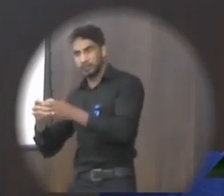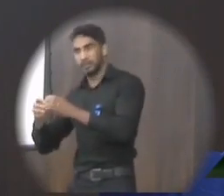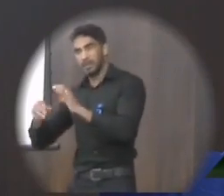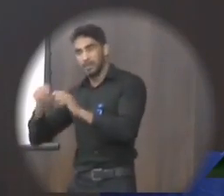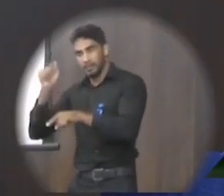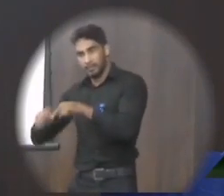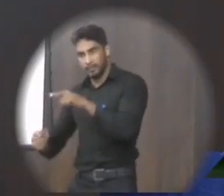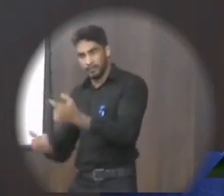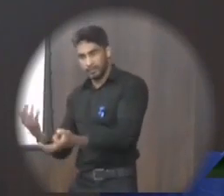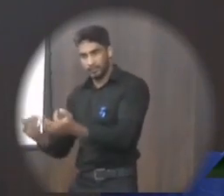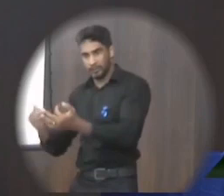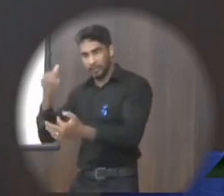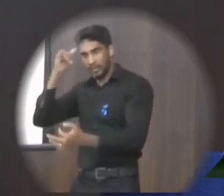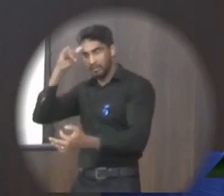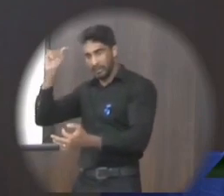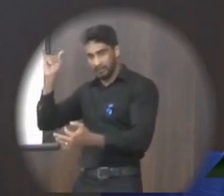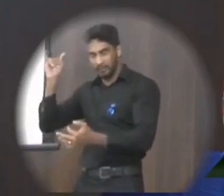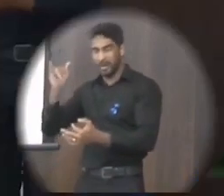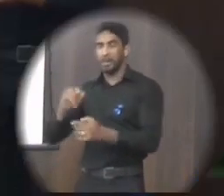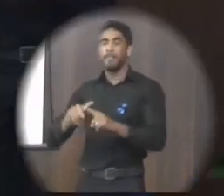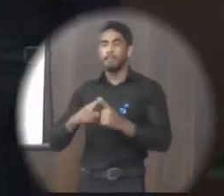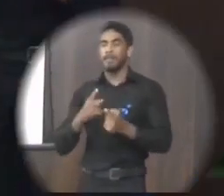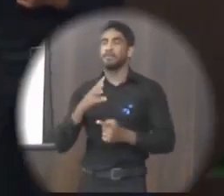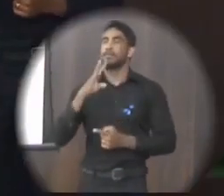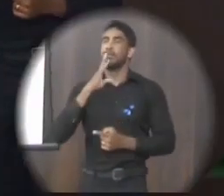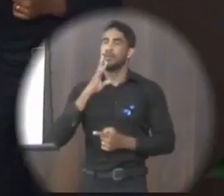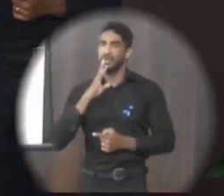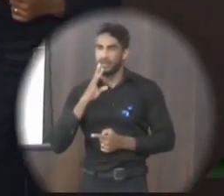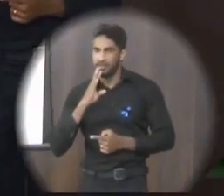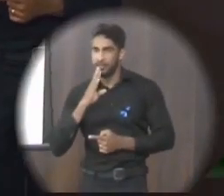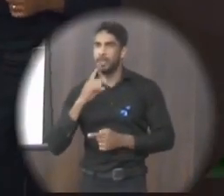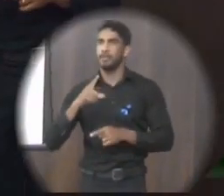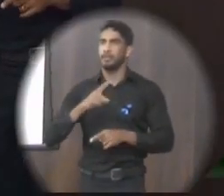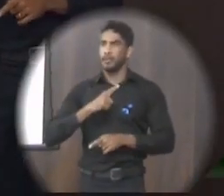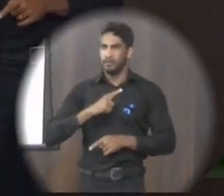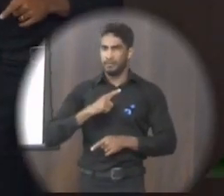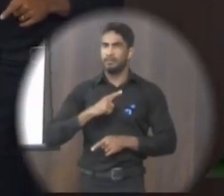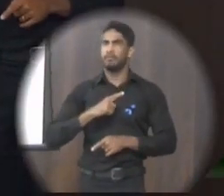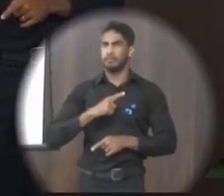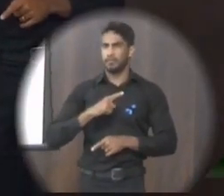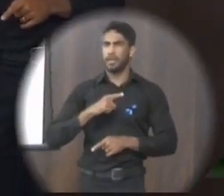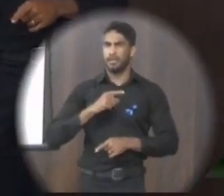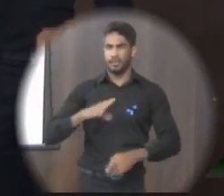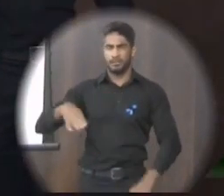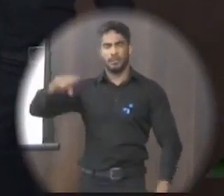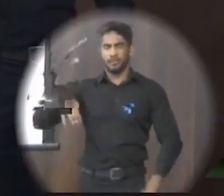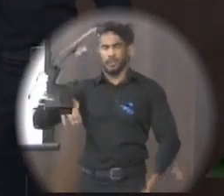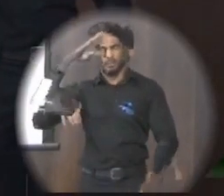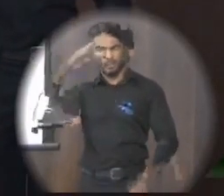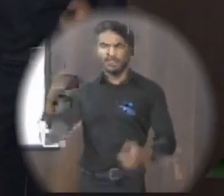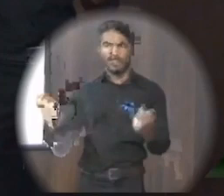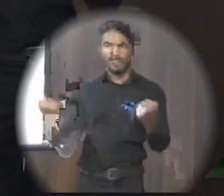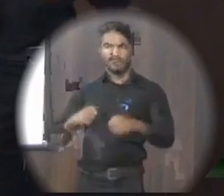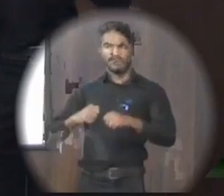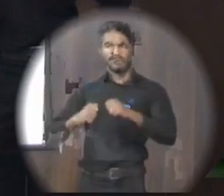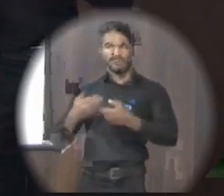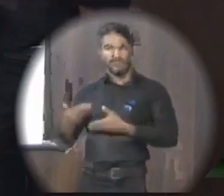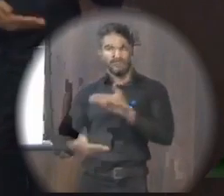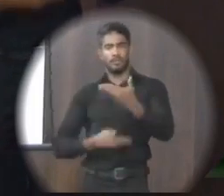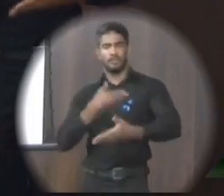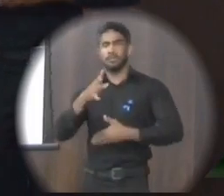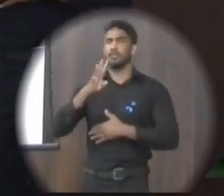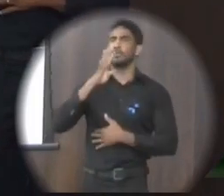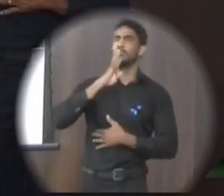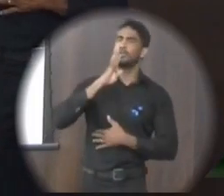Mas o treinamento, o know-how, o conhecimento, nós temos militares perfeitamente capacitados para estar transmitindo esse conhecimento